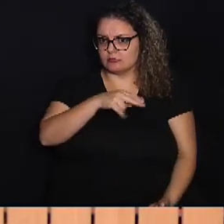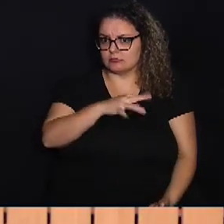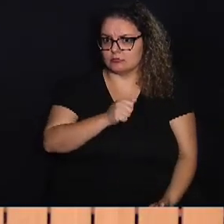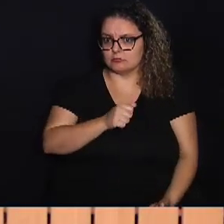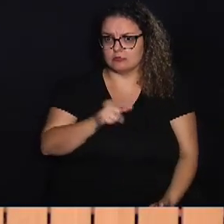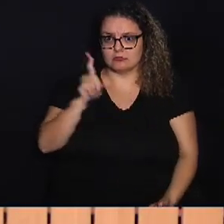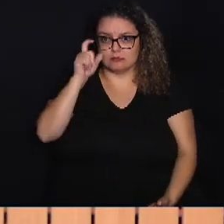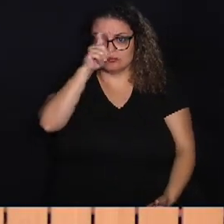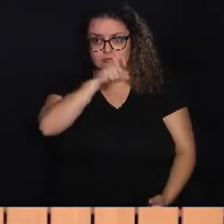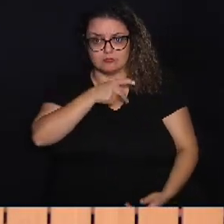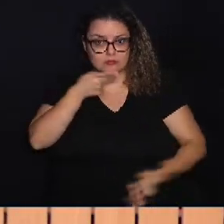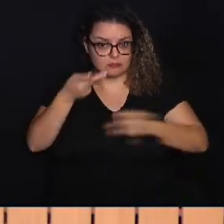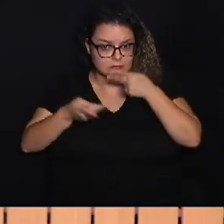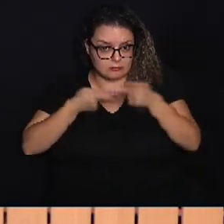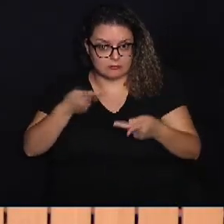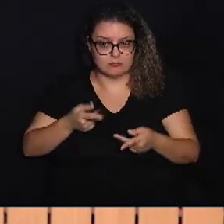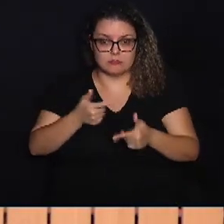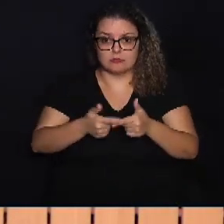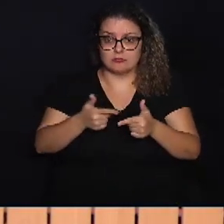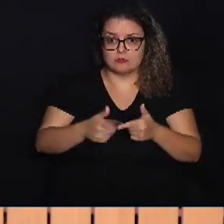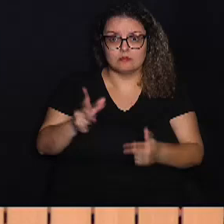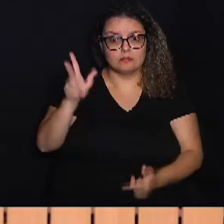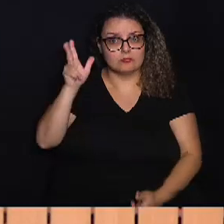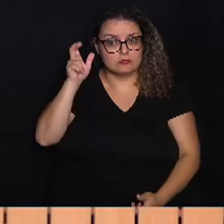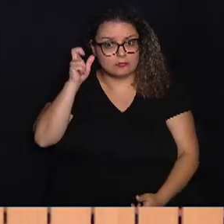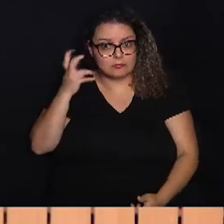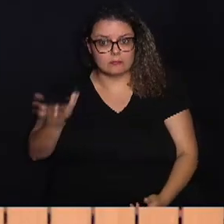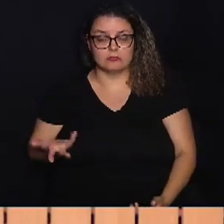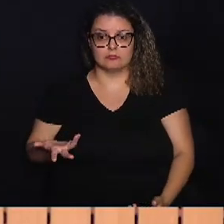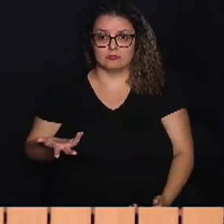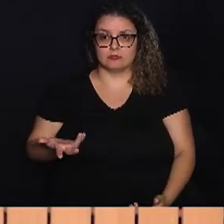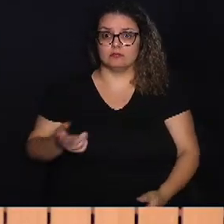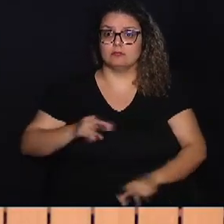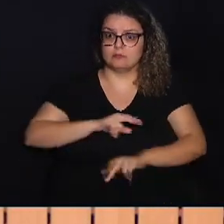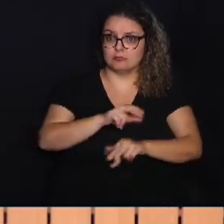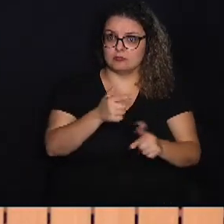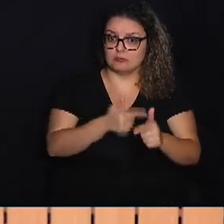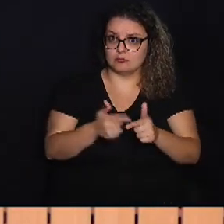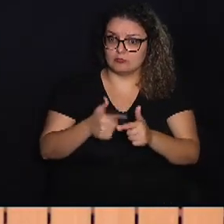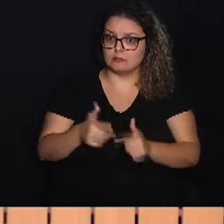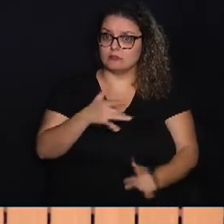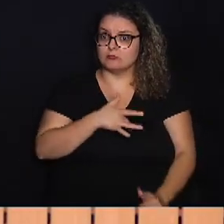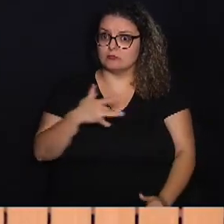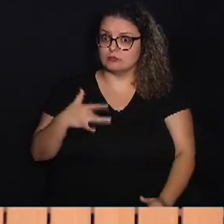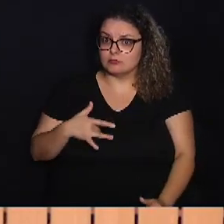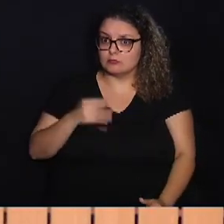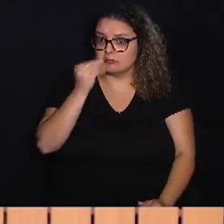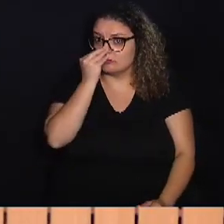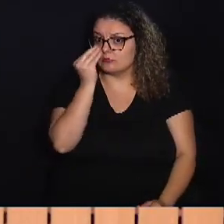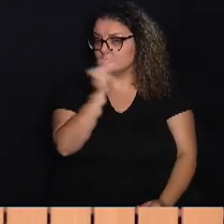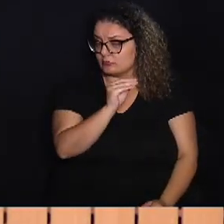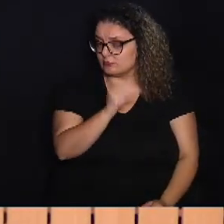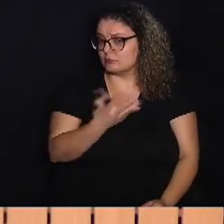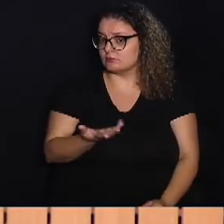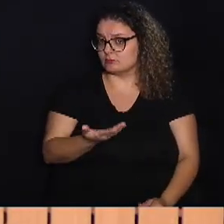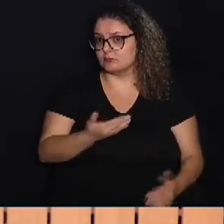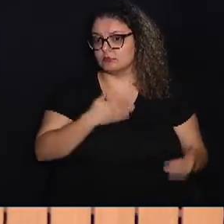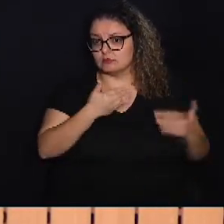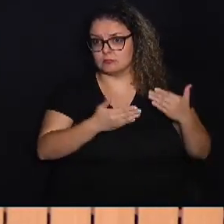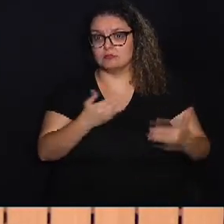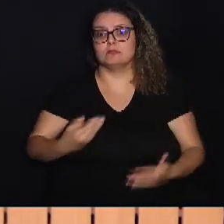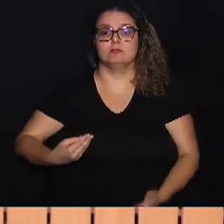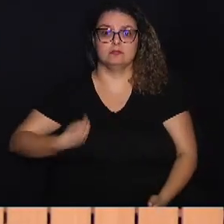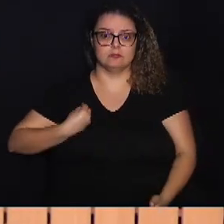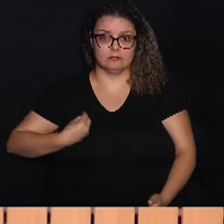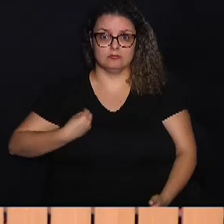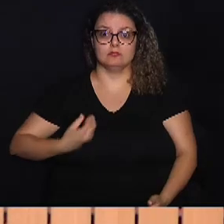fala tem problemas auditivos teve vários problemas problemas de saúde negligenciados ao longo da sua vida